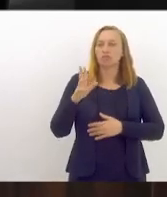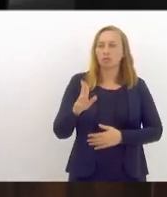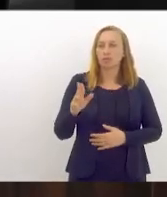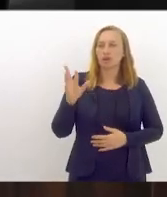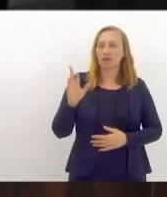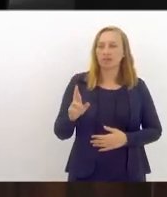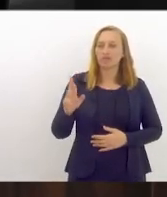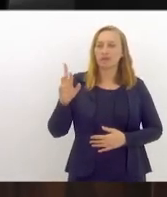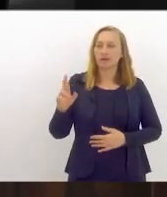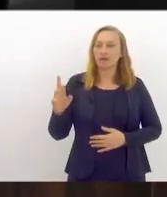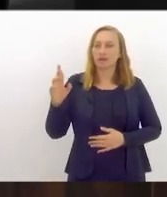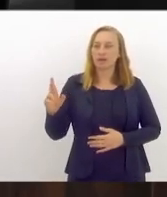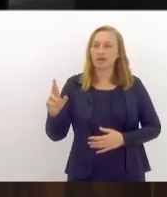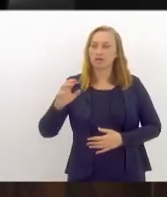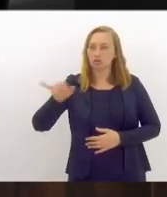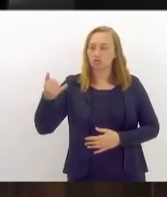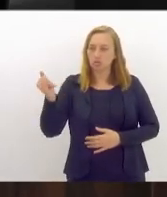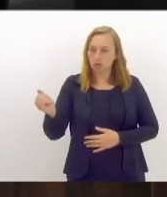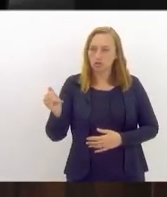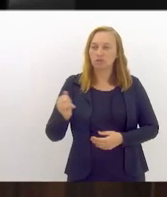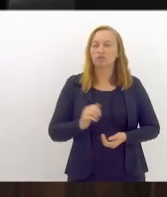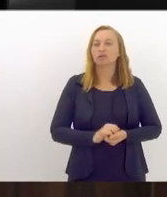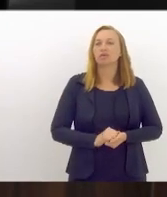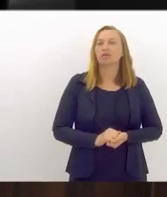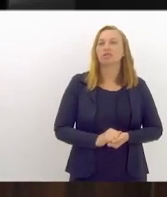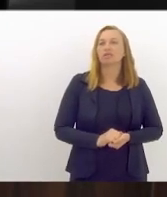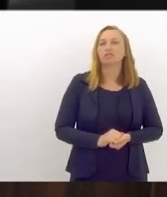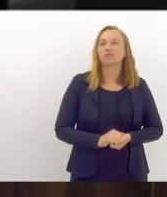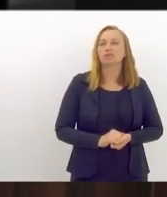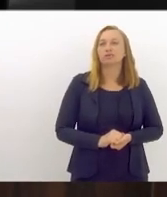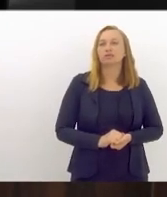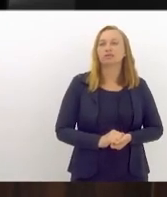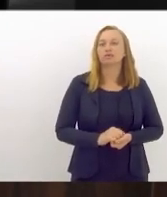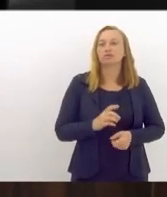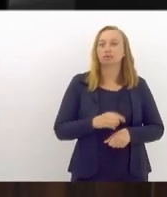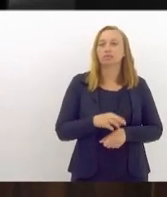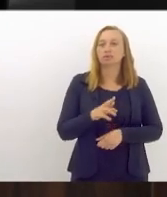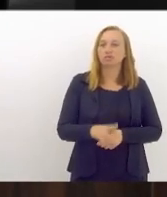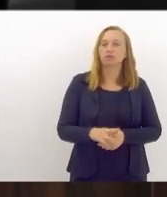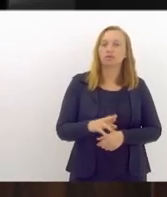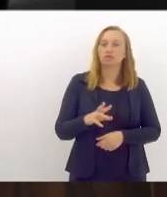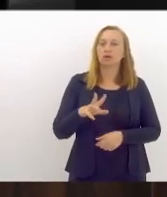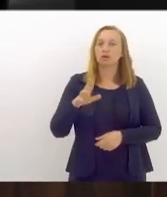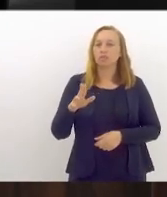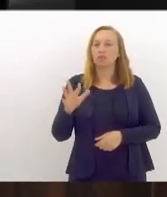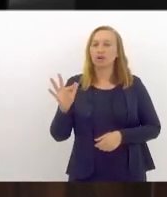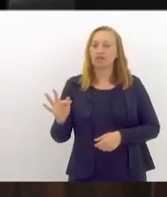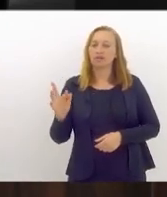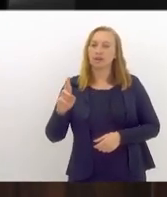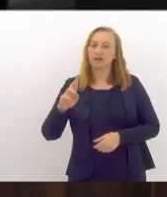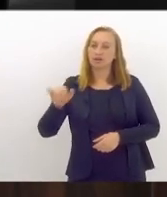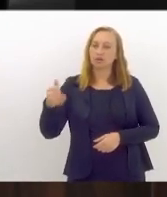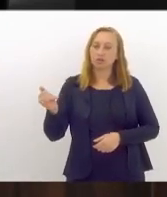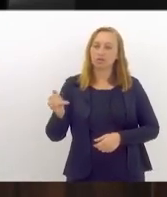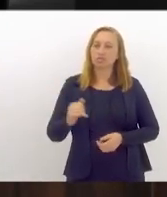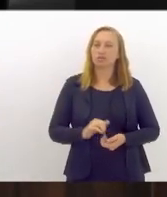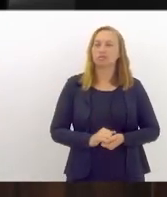da nossa querida Rural Alvaro Bernardes doutorando da UFRJ Ricardo Brandi